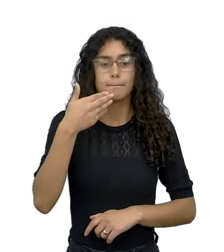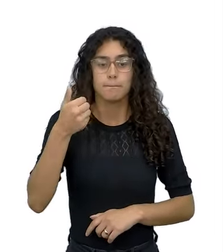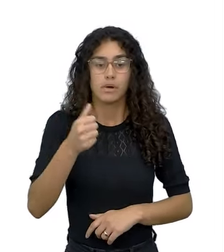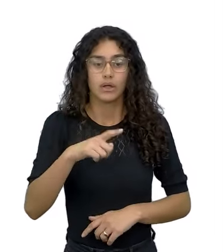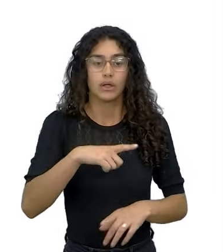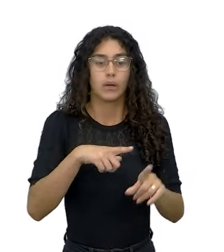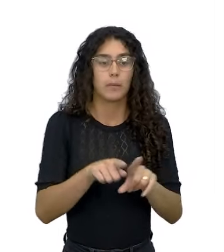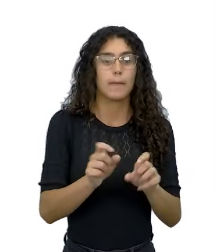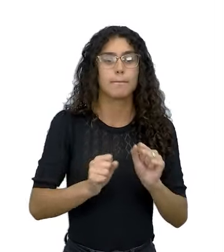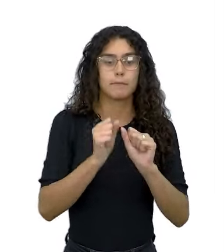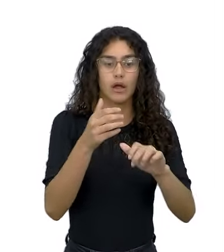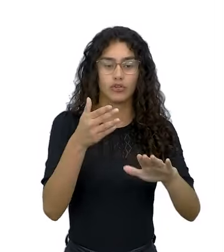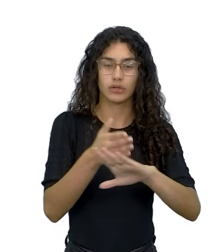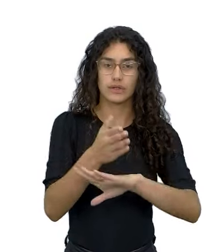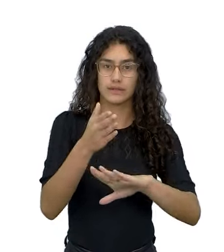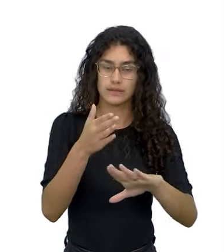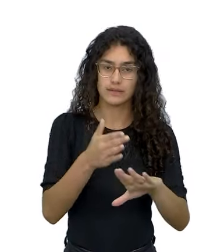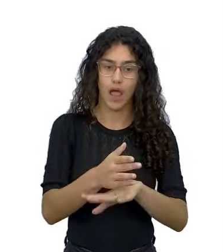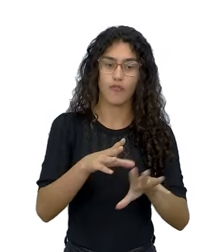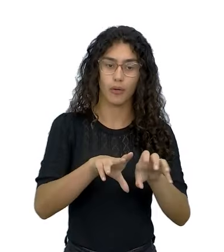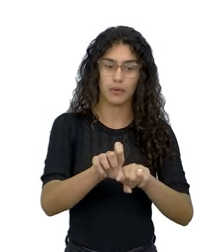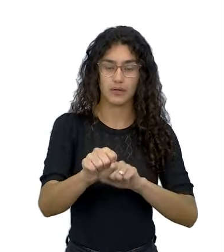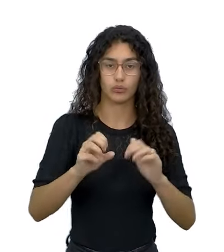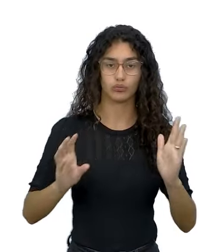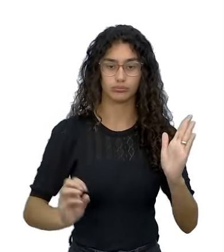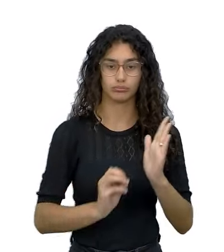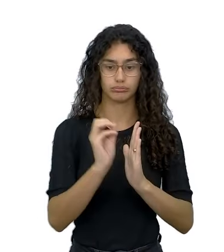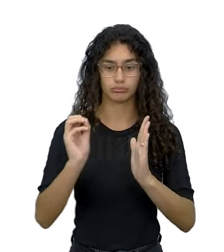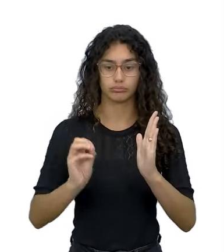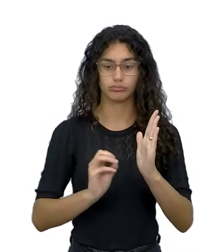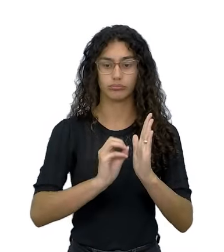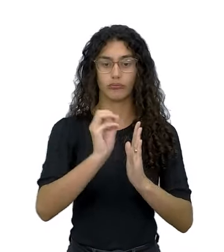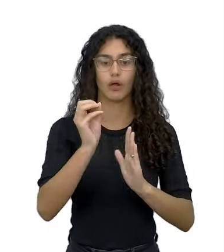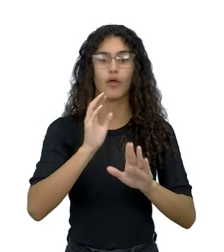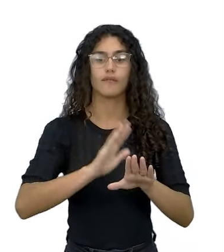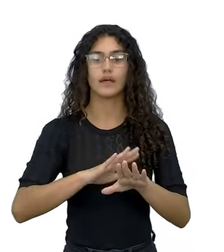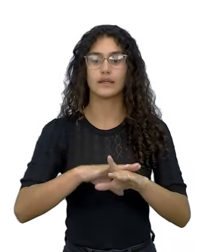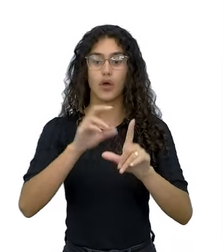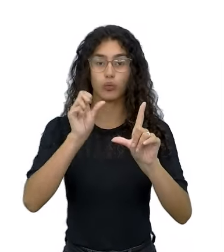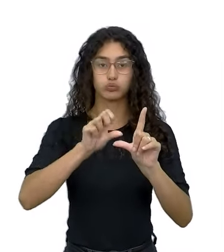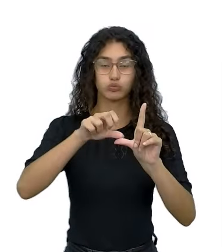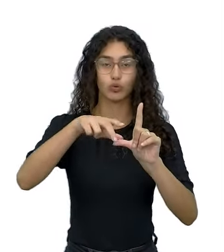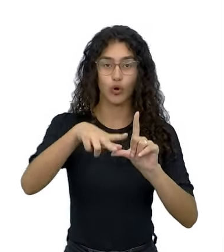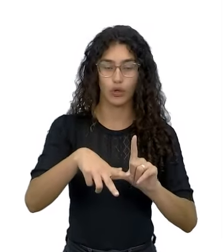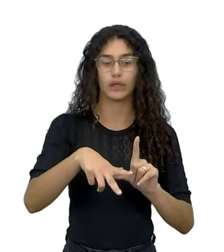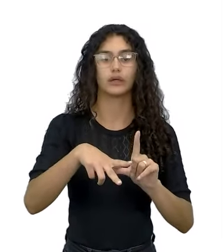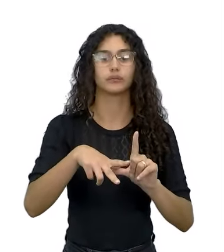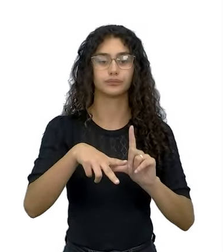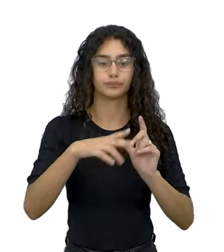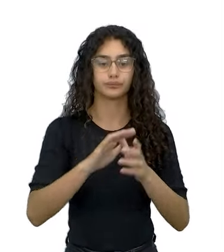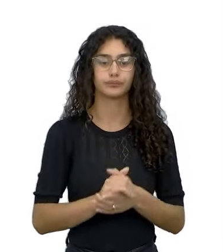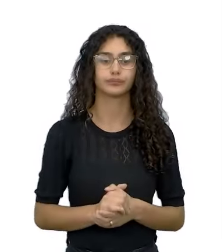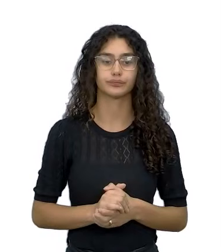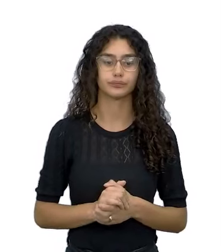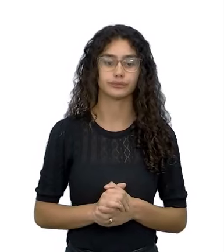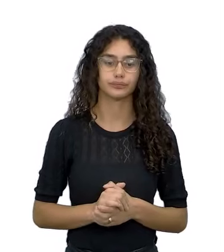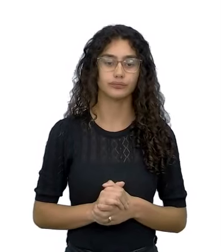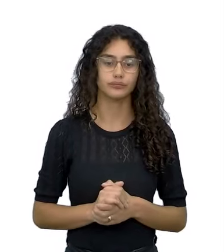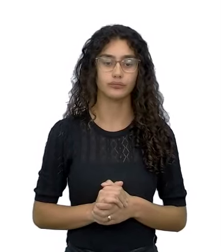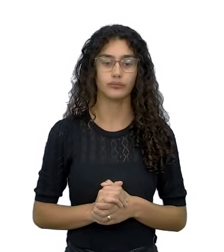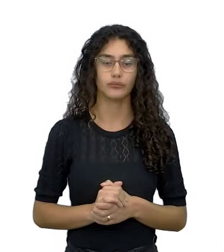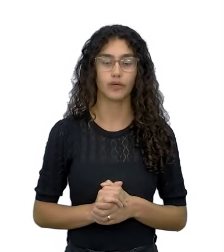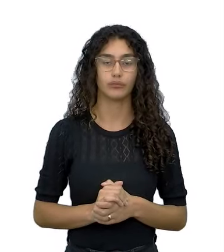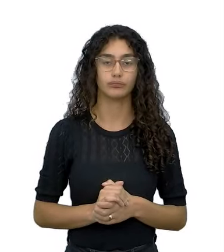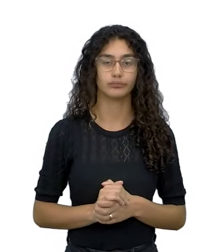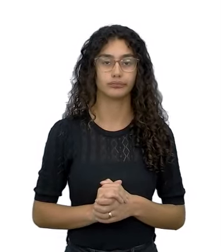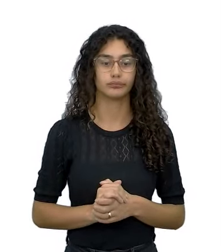Então, vocês podem acessar aqui a informação do centro de mídias, fazer o login, né, com o seu usuário e